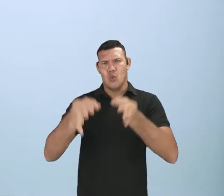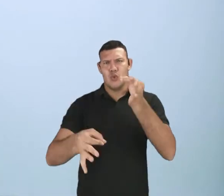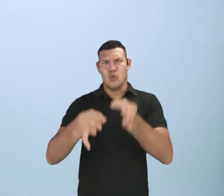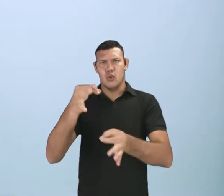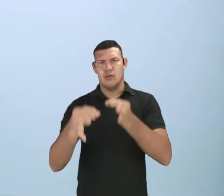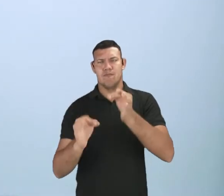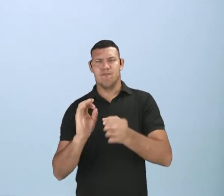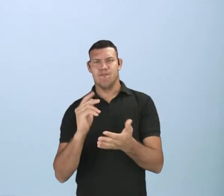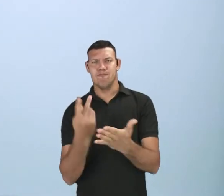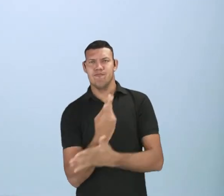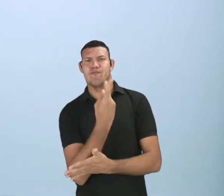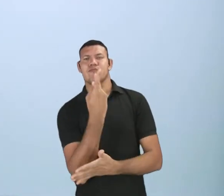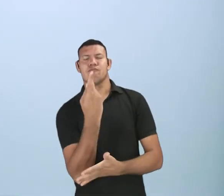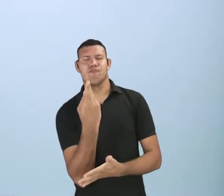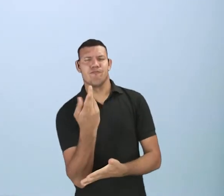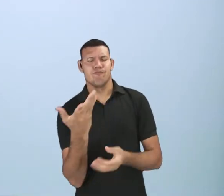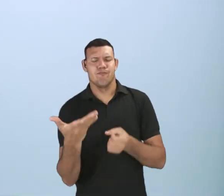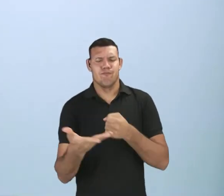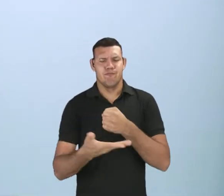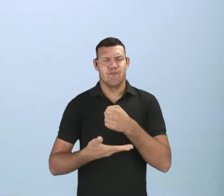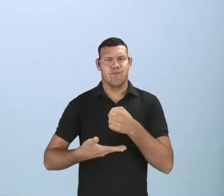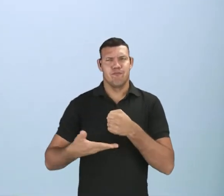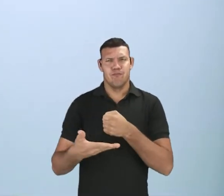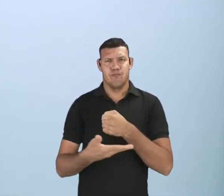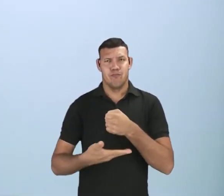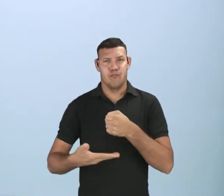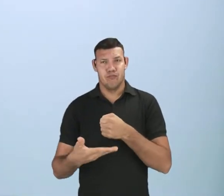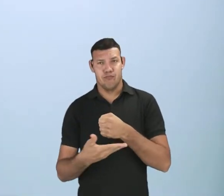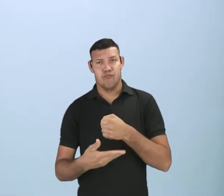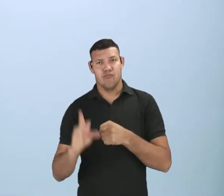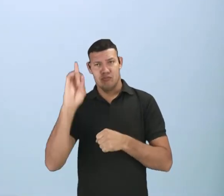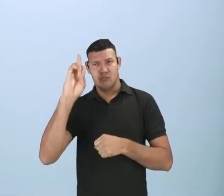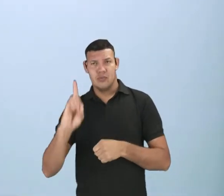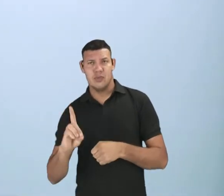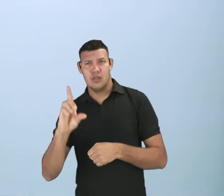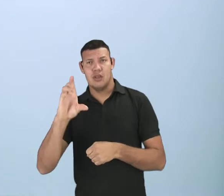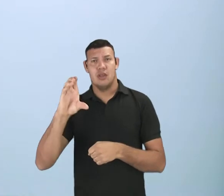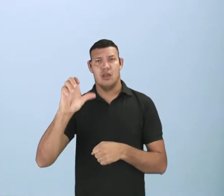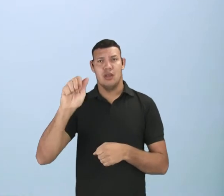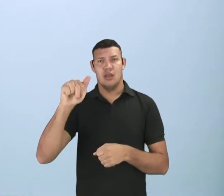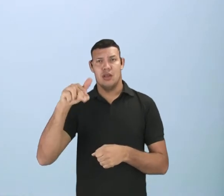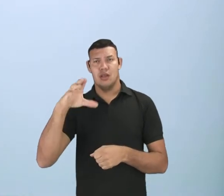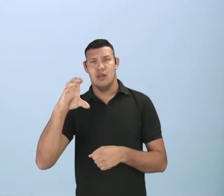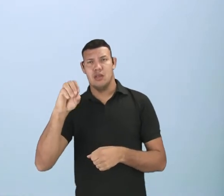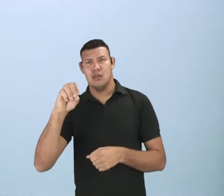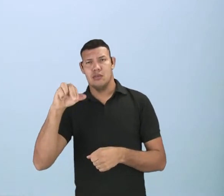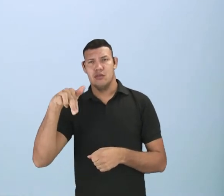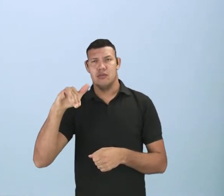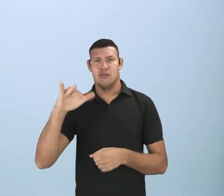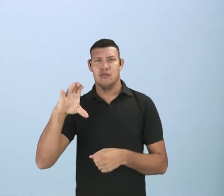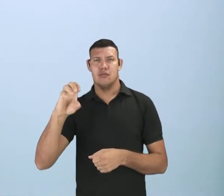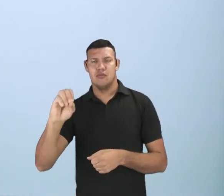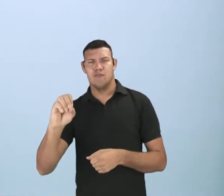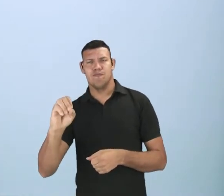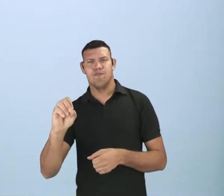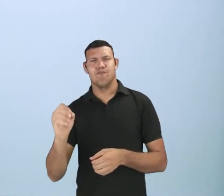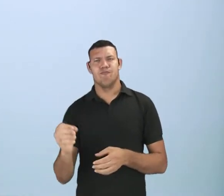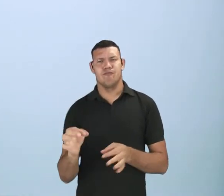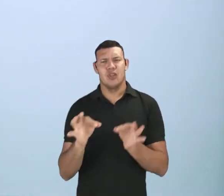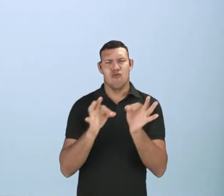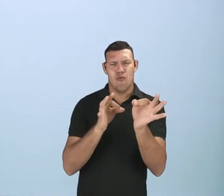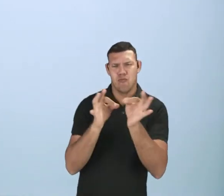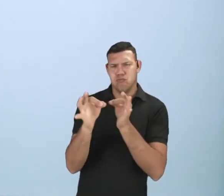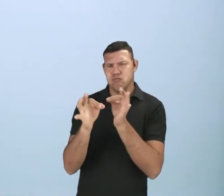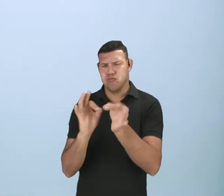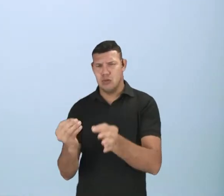os acontecimentos baseados no direito canônico, né? E aí eles vão regulamentar a vida das pessoas